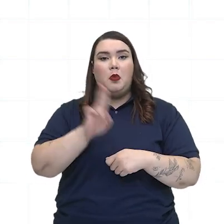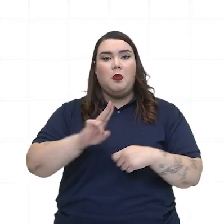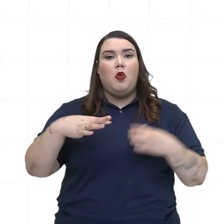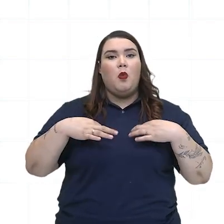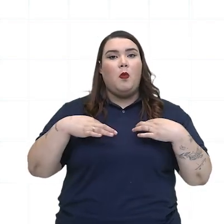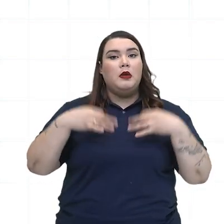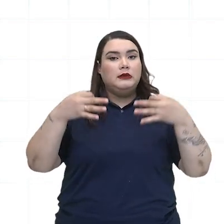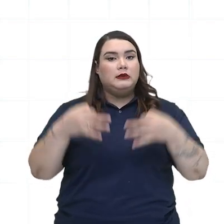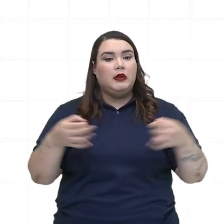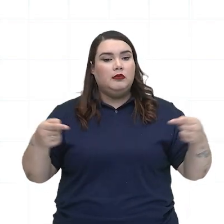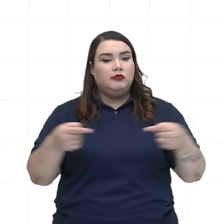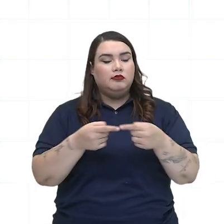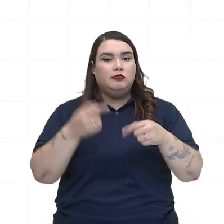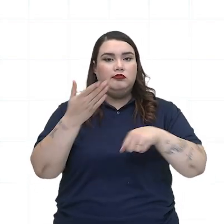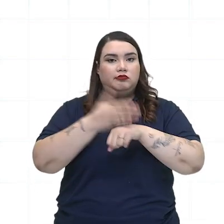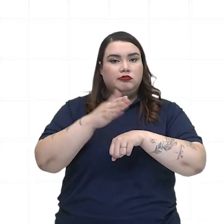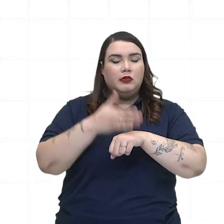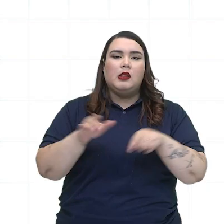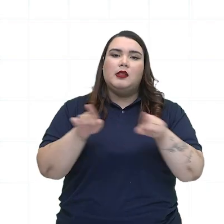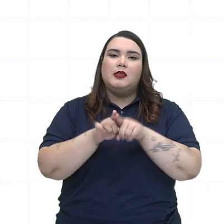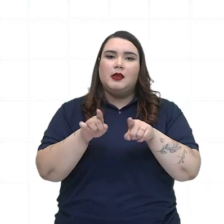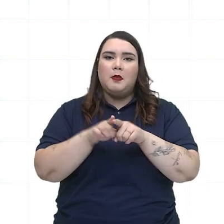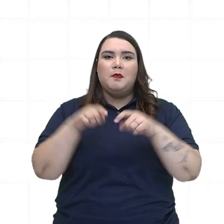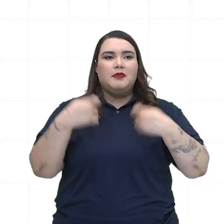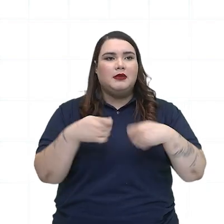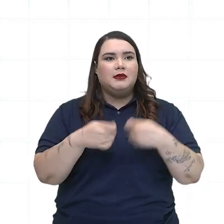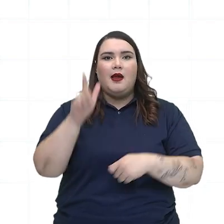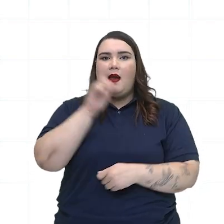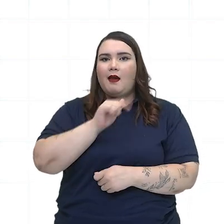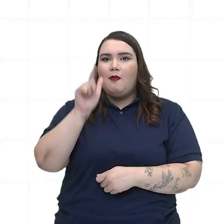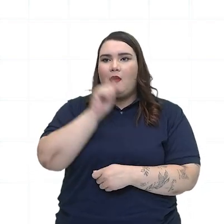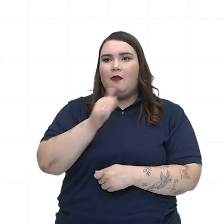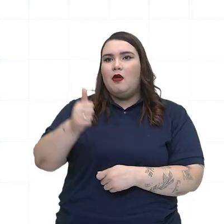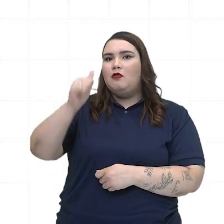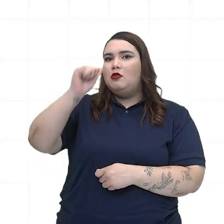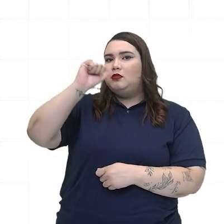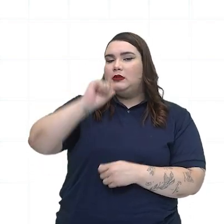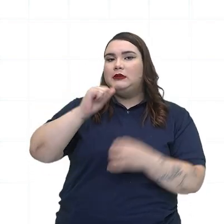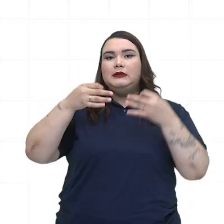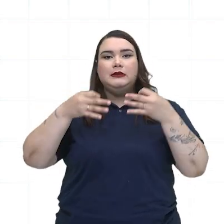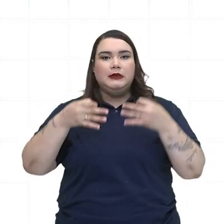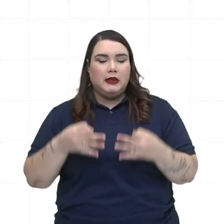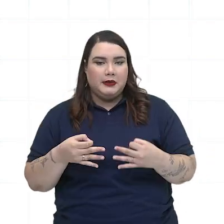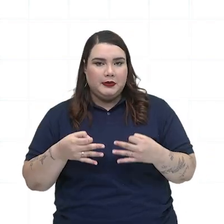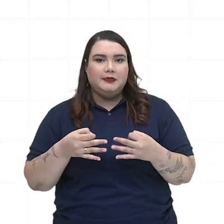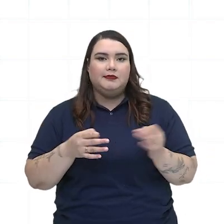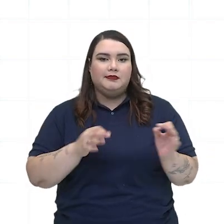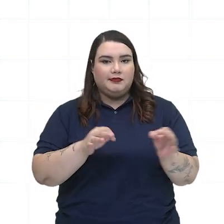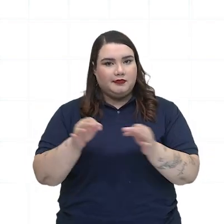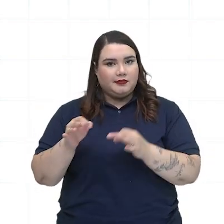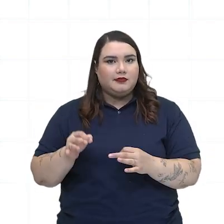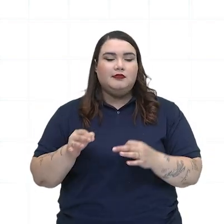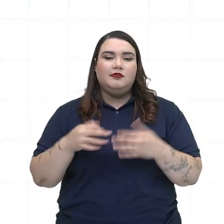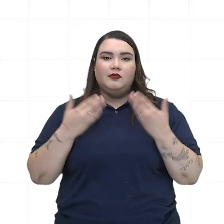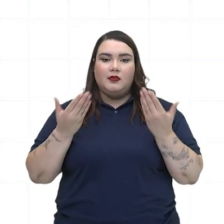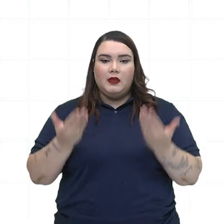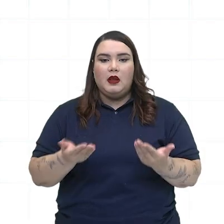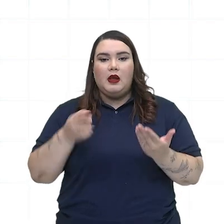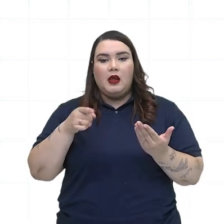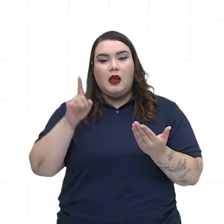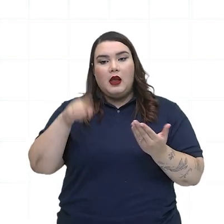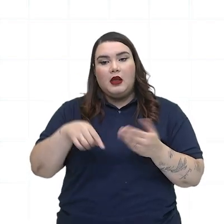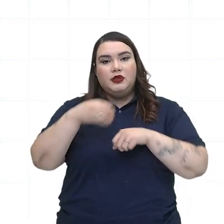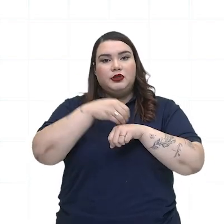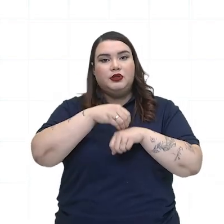e a hidratação de forma correta, tá? Então, essas são dicas relacionadas à